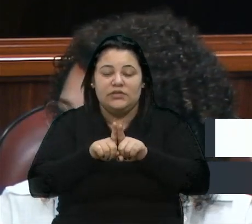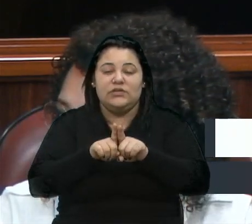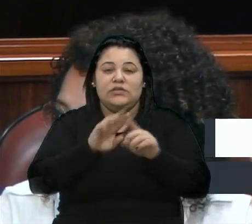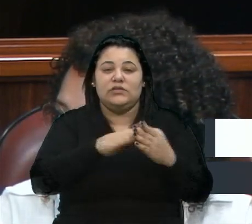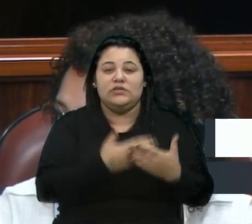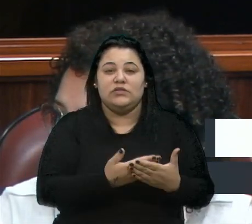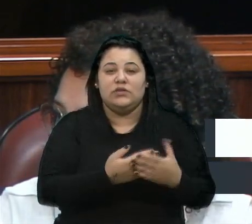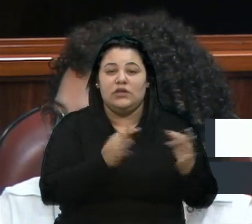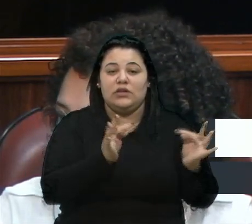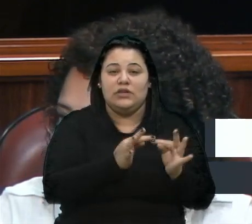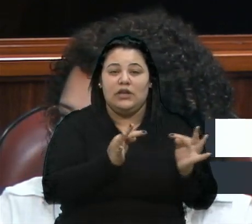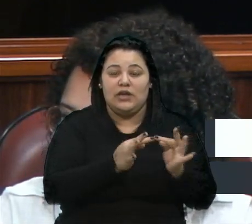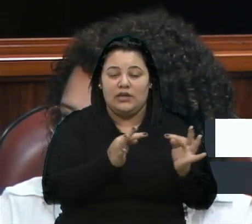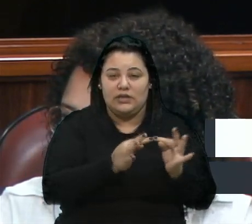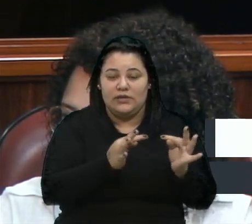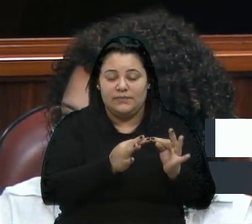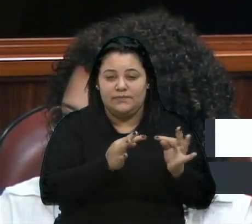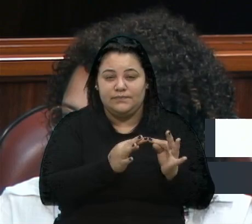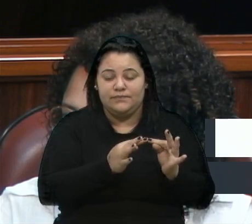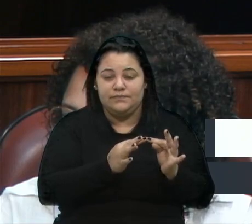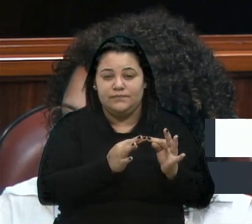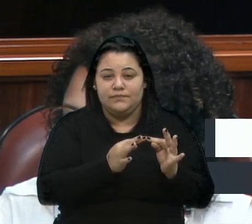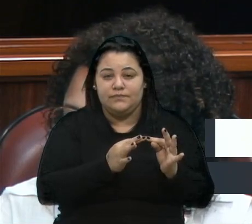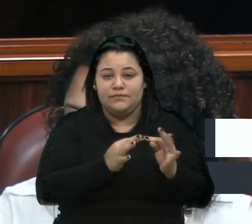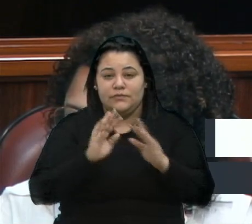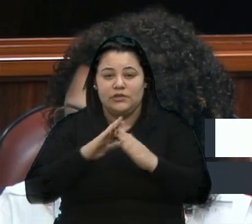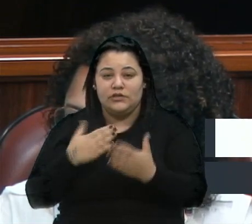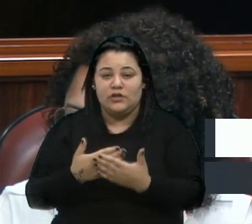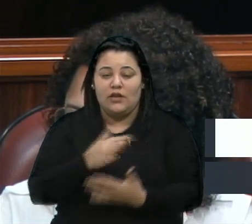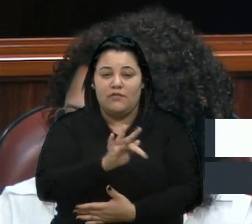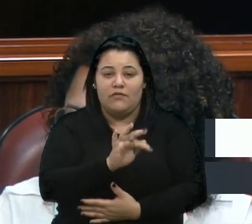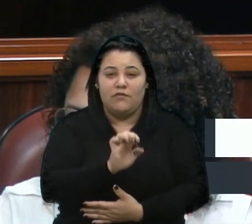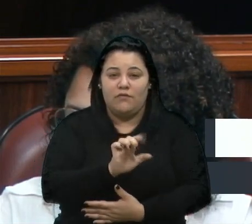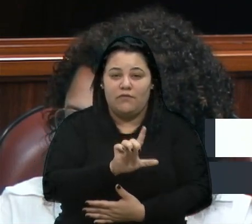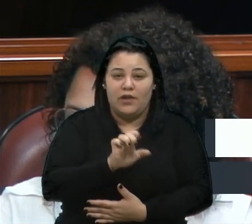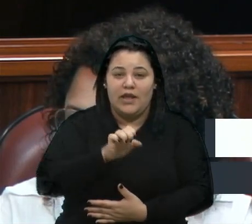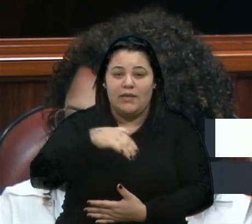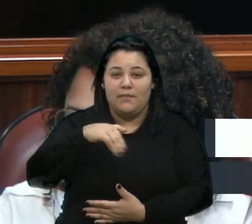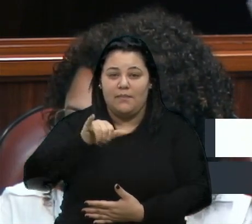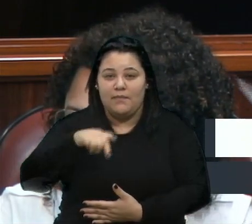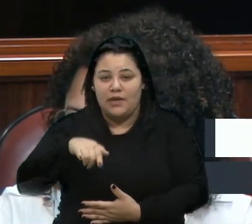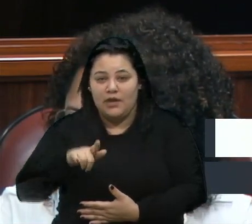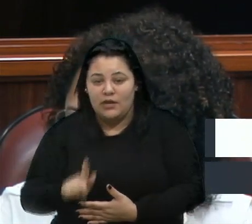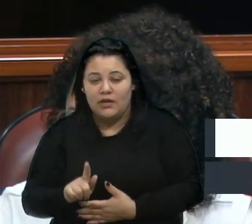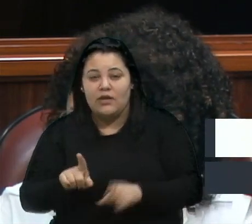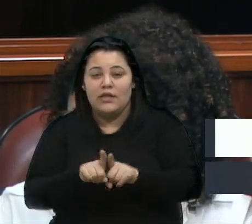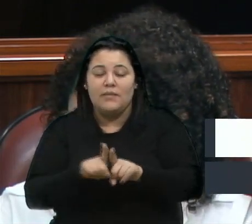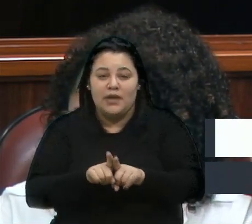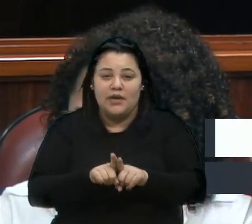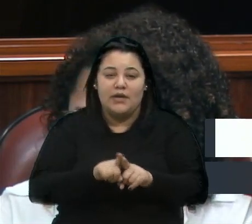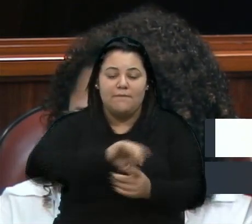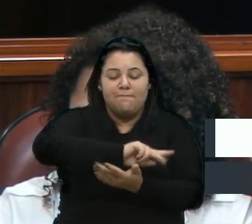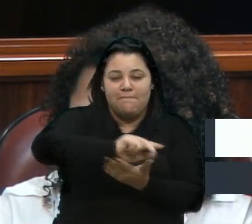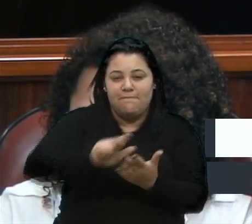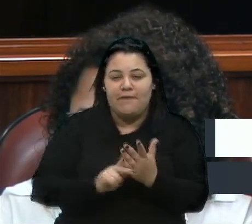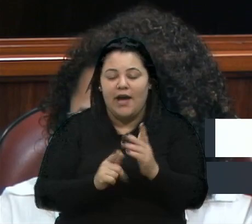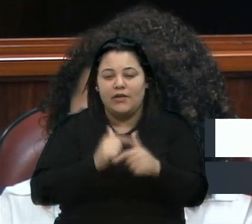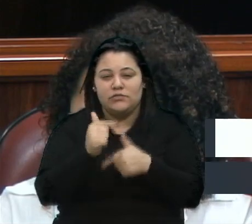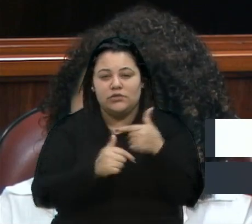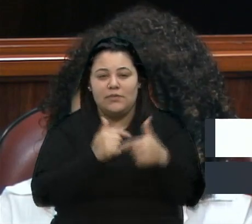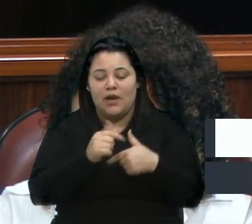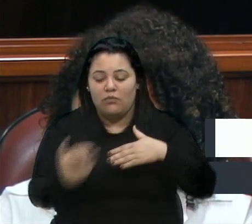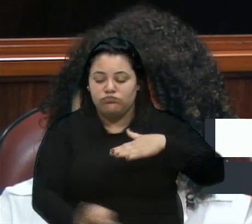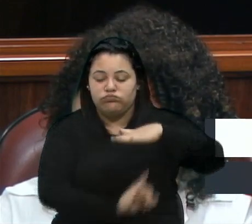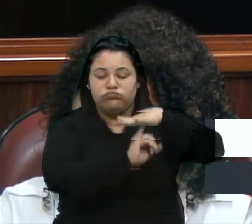Escola Técnica, o ETEX, e a Escola Fleming, e também os vários trabalhos do